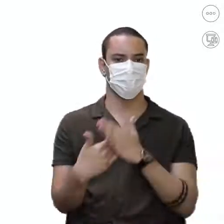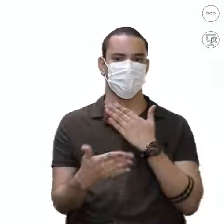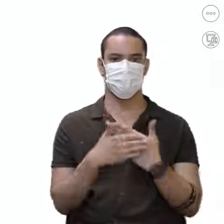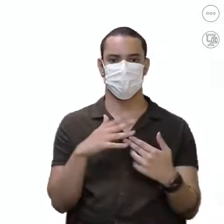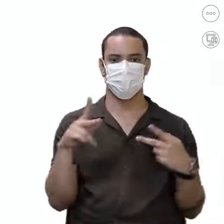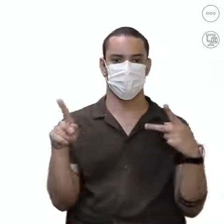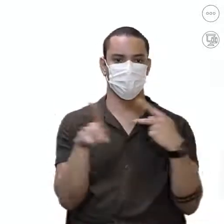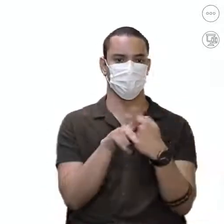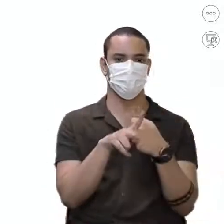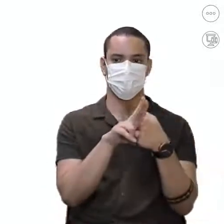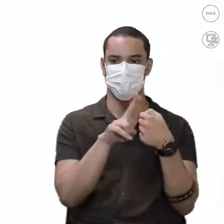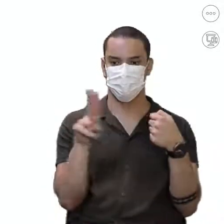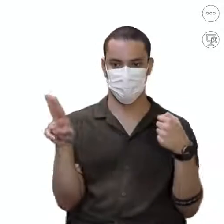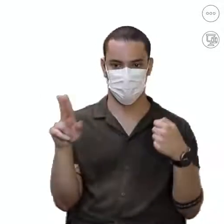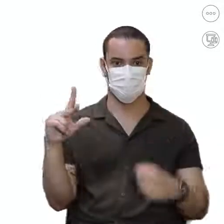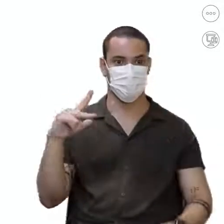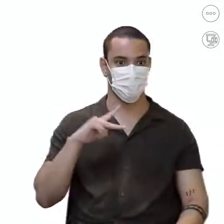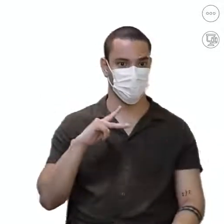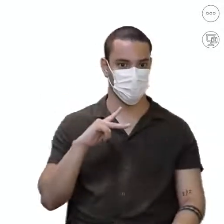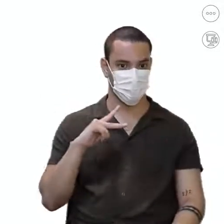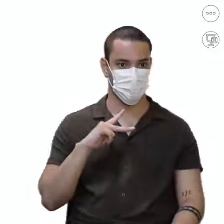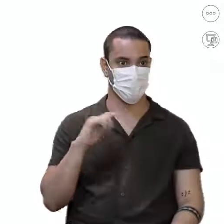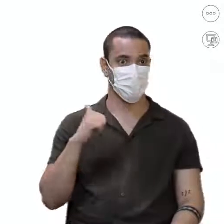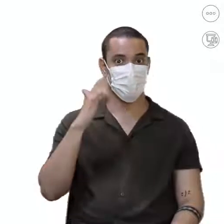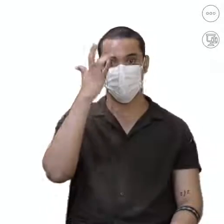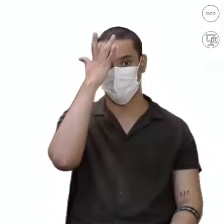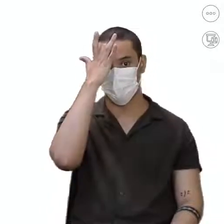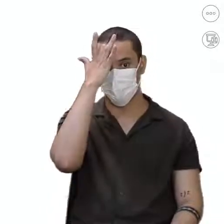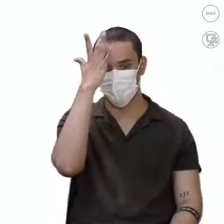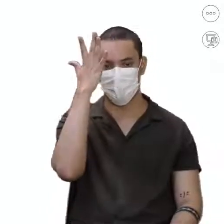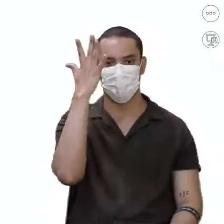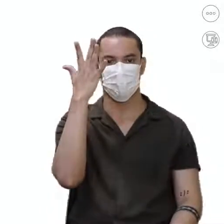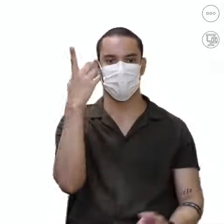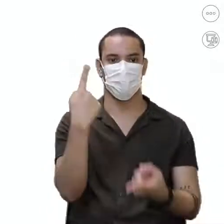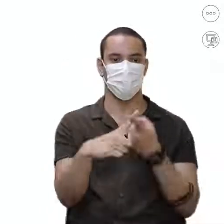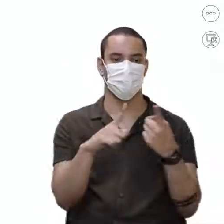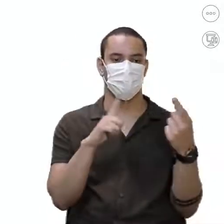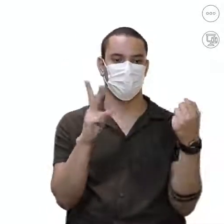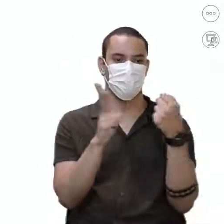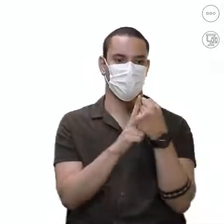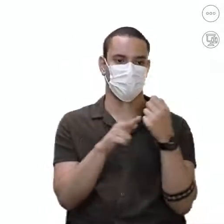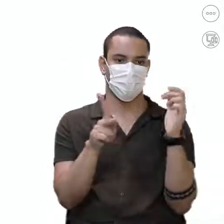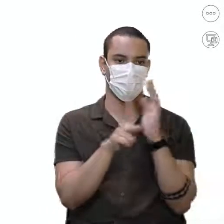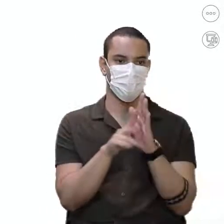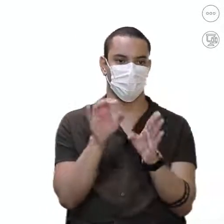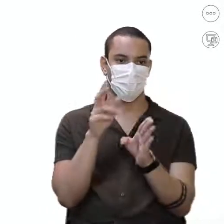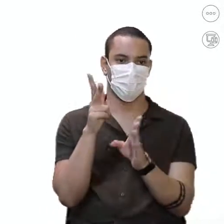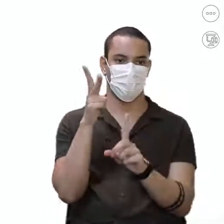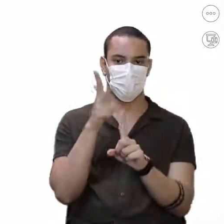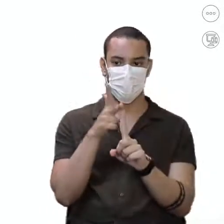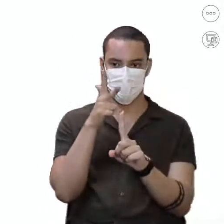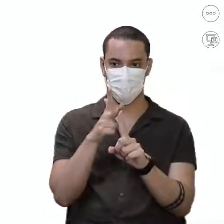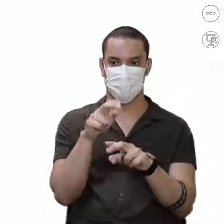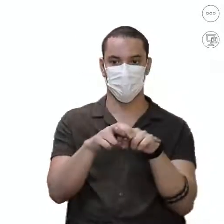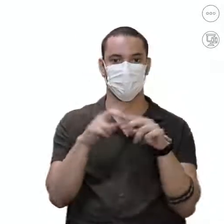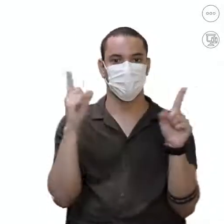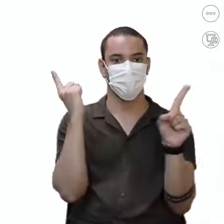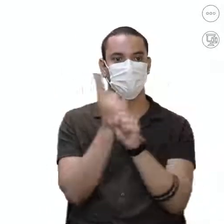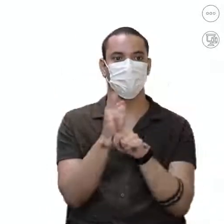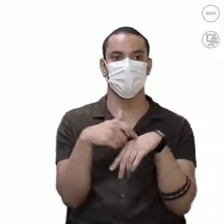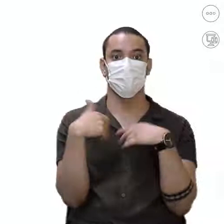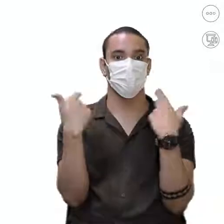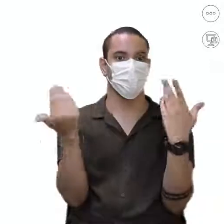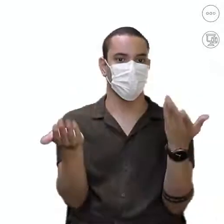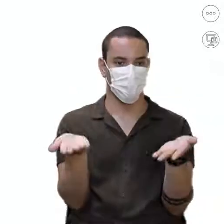não existe regras de conjugação, é muito mais fácil se tratar de um verbo modal, então eu só tenho que achar qual dos dois